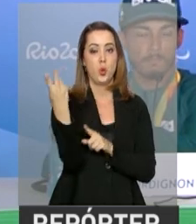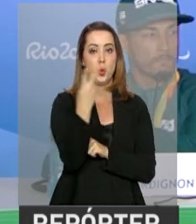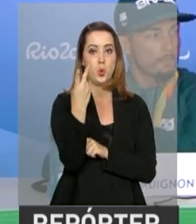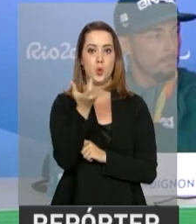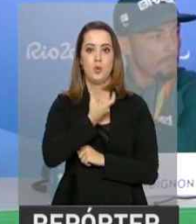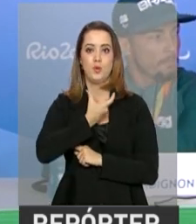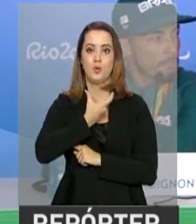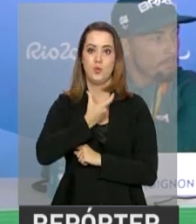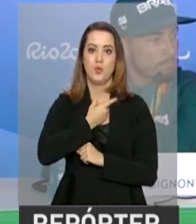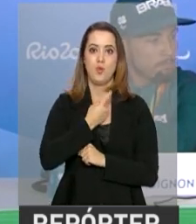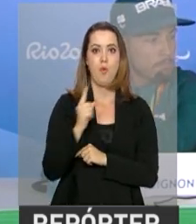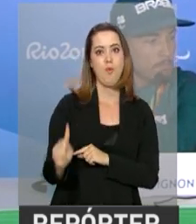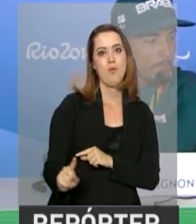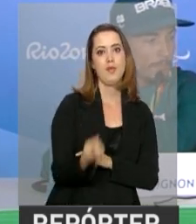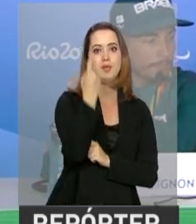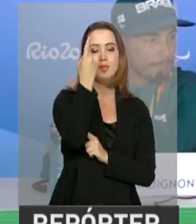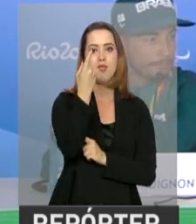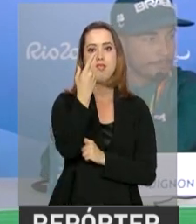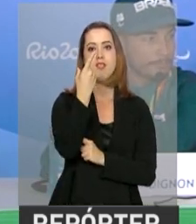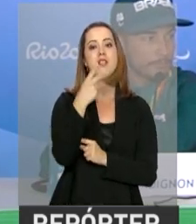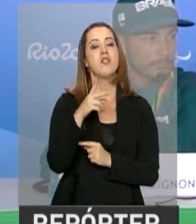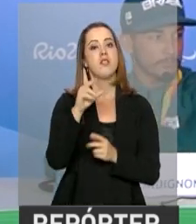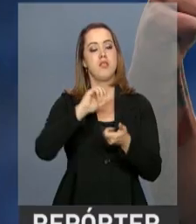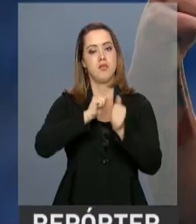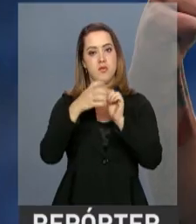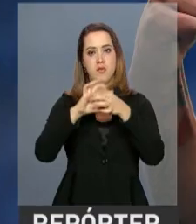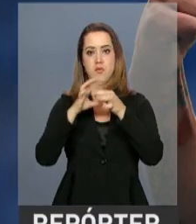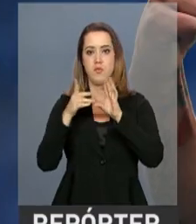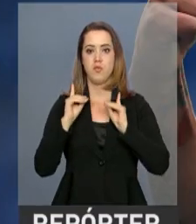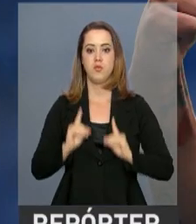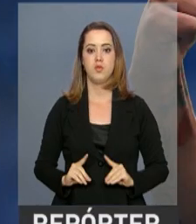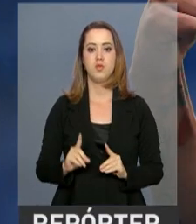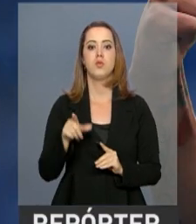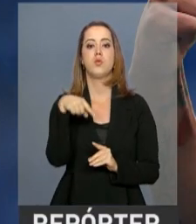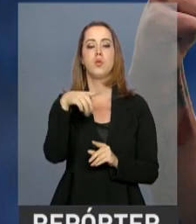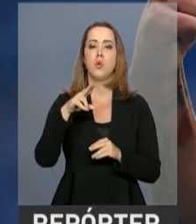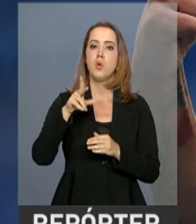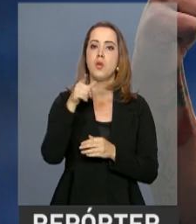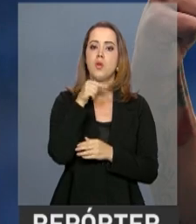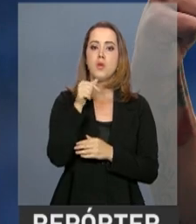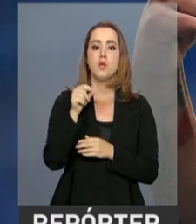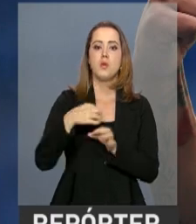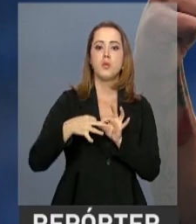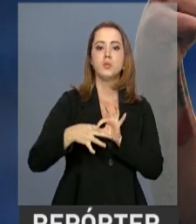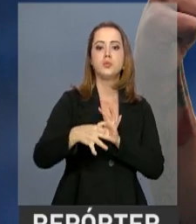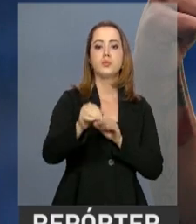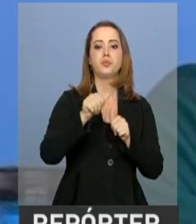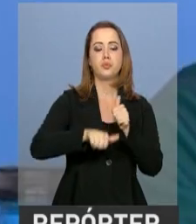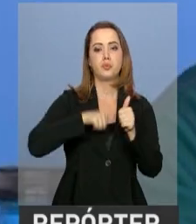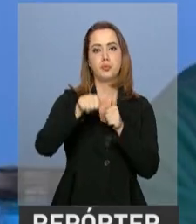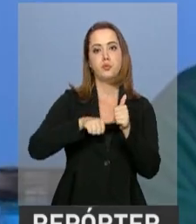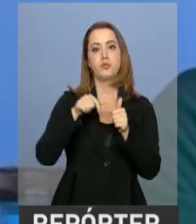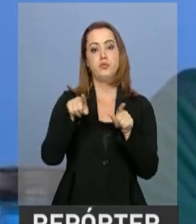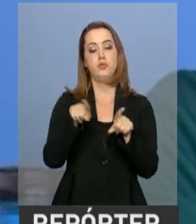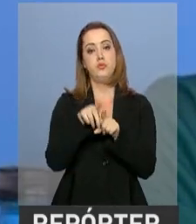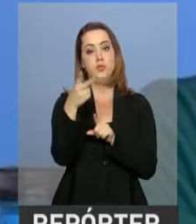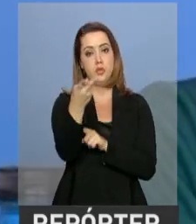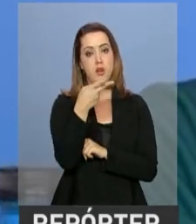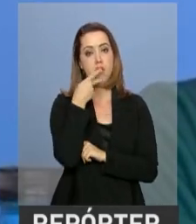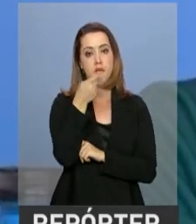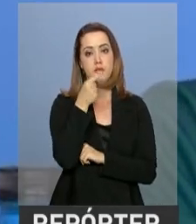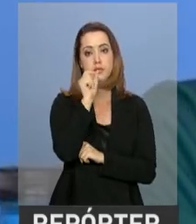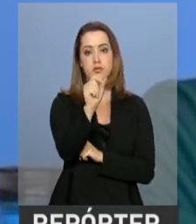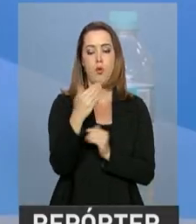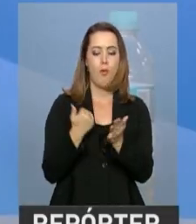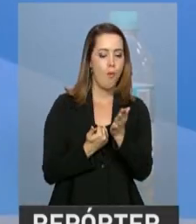medalhas na primeira paralimpíada nos 100 m rasos e nos 200 m rasos na classe t35 e segundo ele é